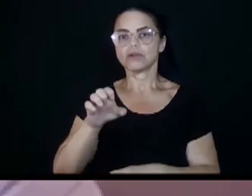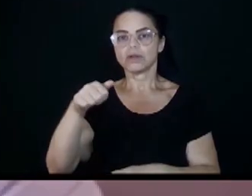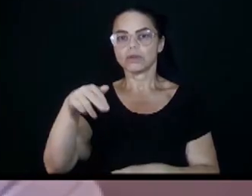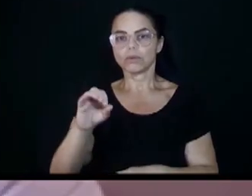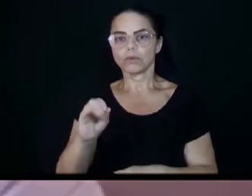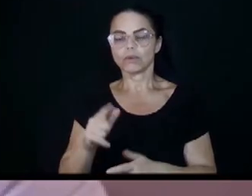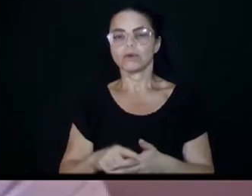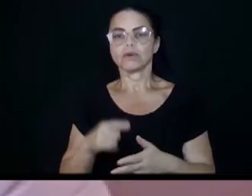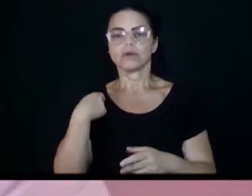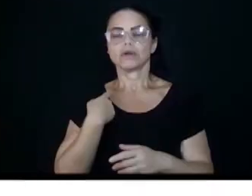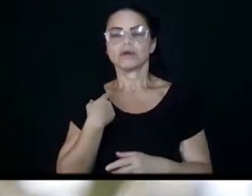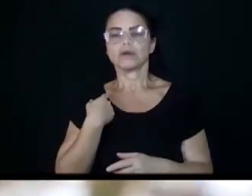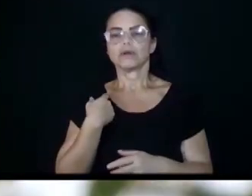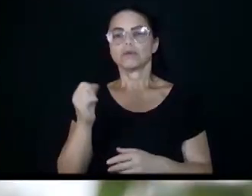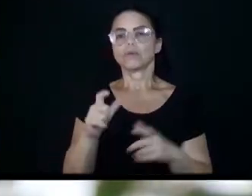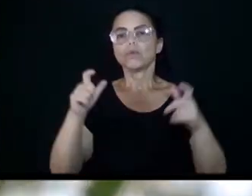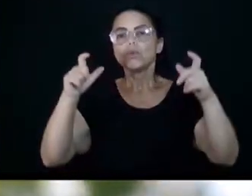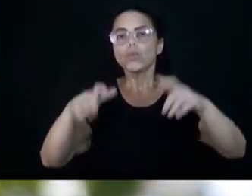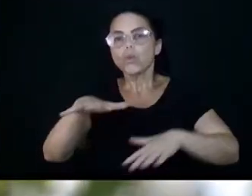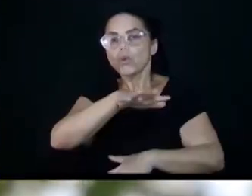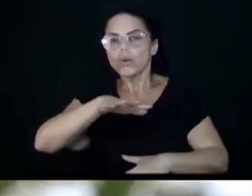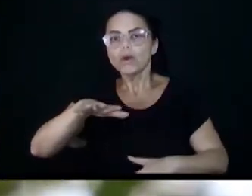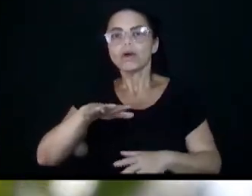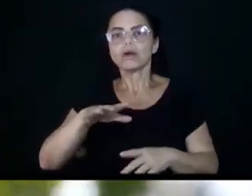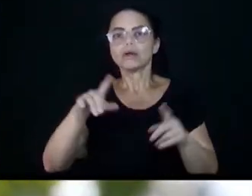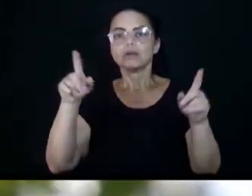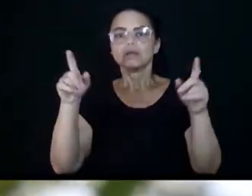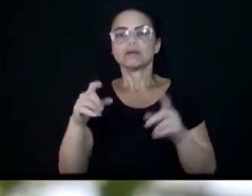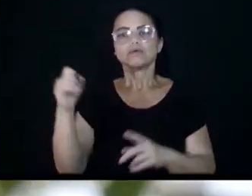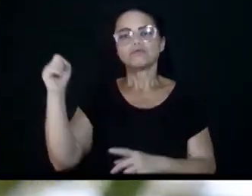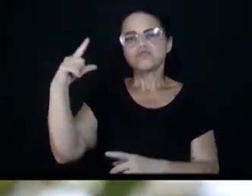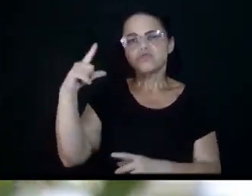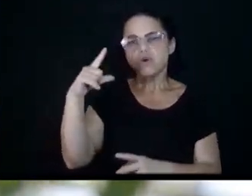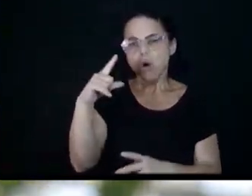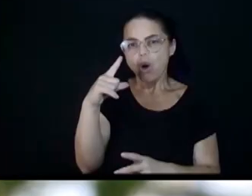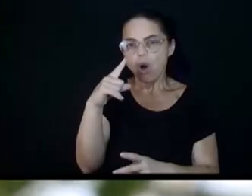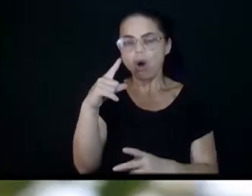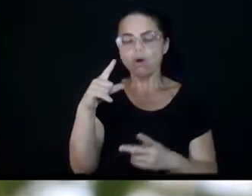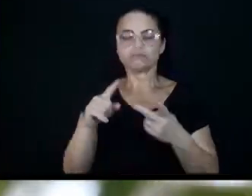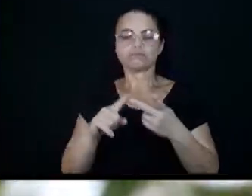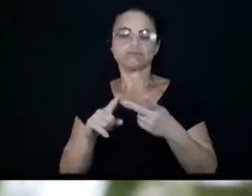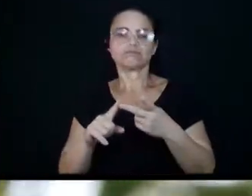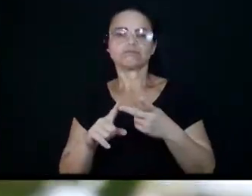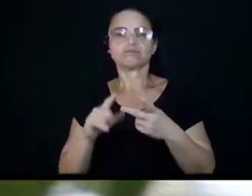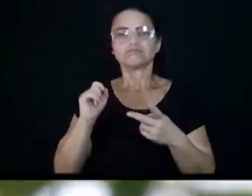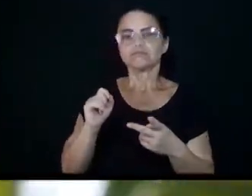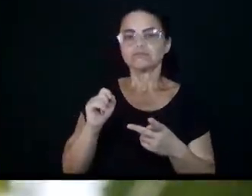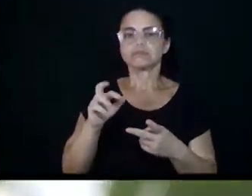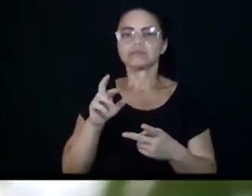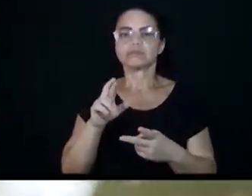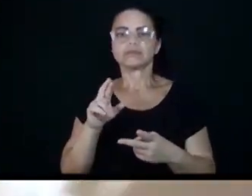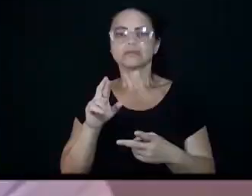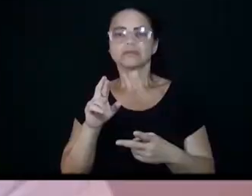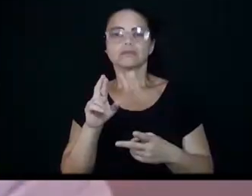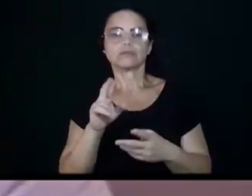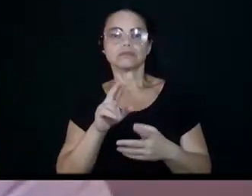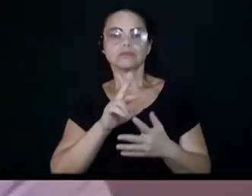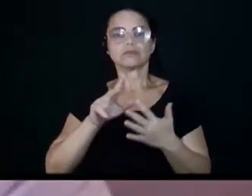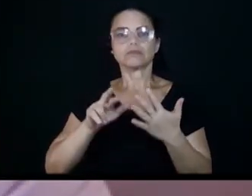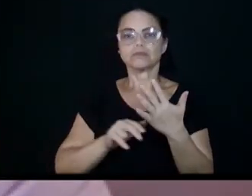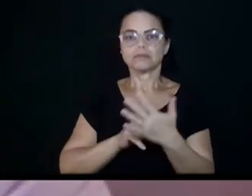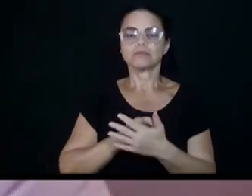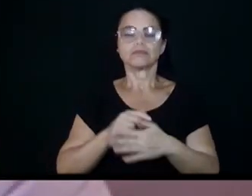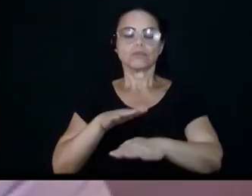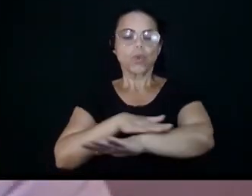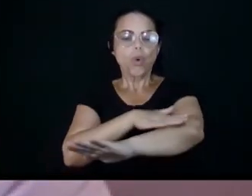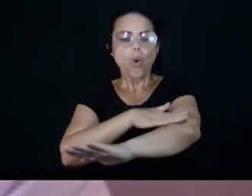ambientais, por exemplo, o raio ultravioleta, né, o sol, ele também ataca a pele dos pacientes de forma